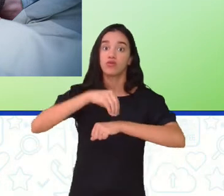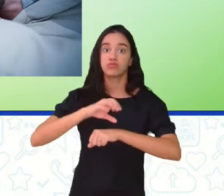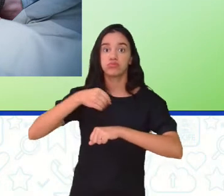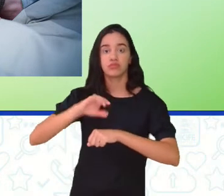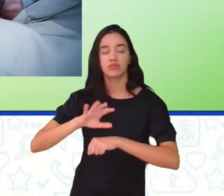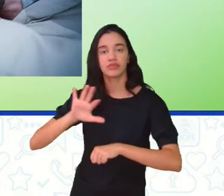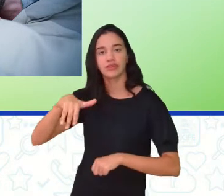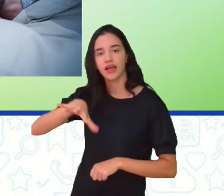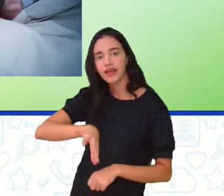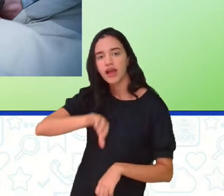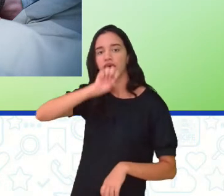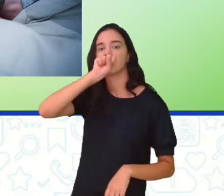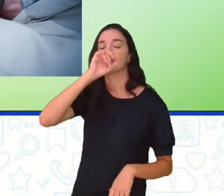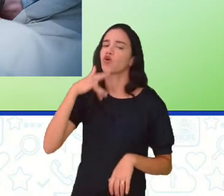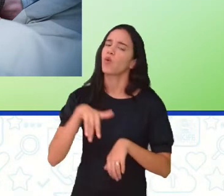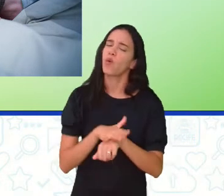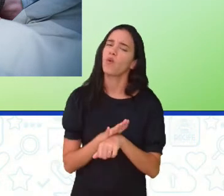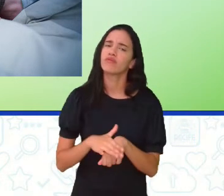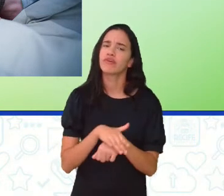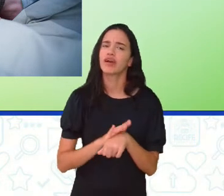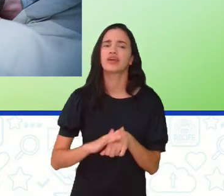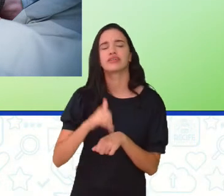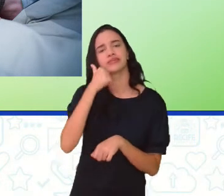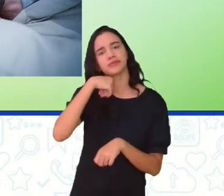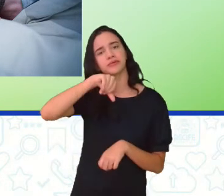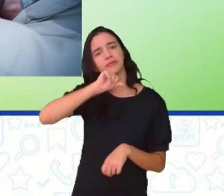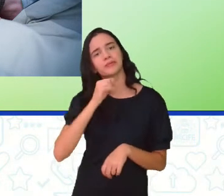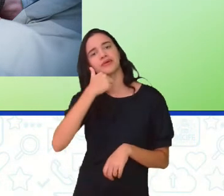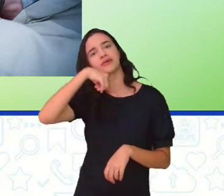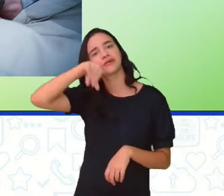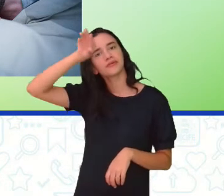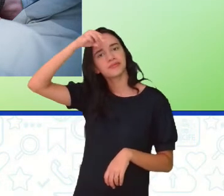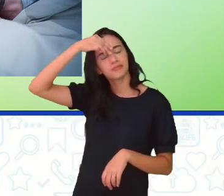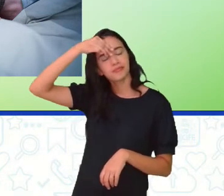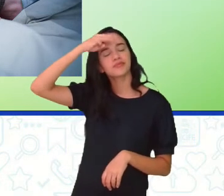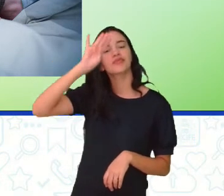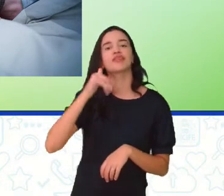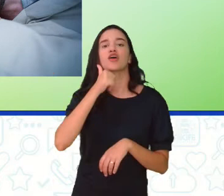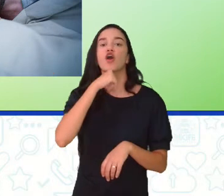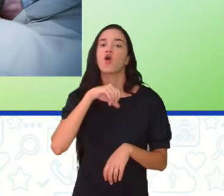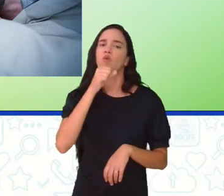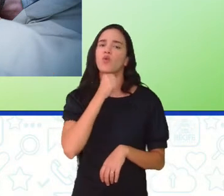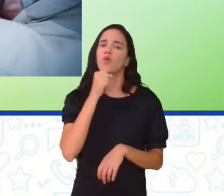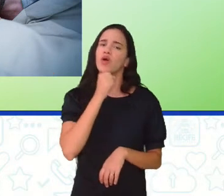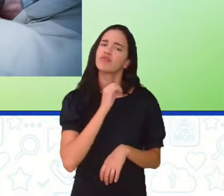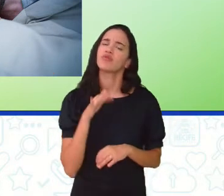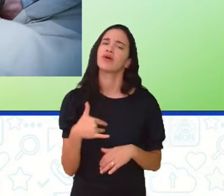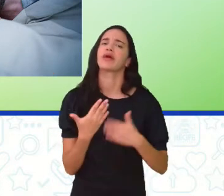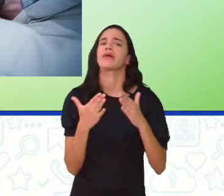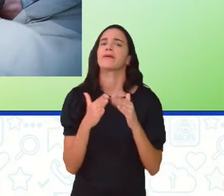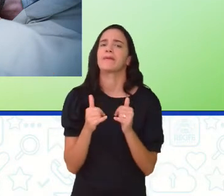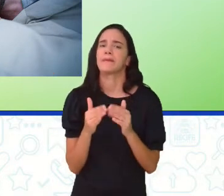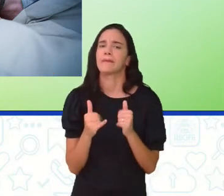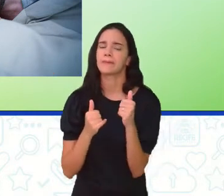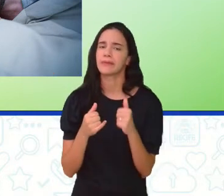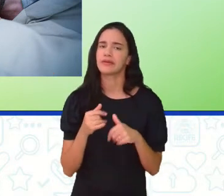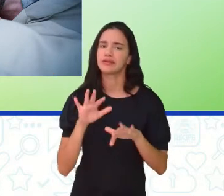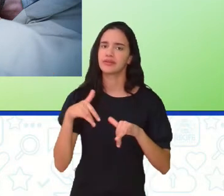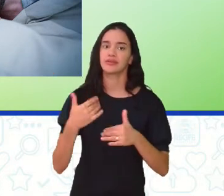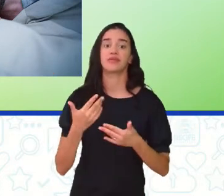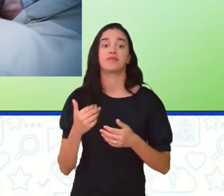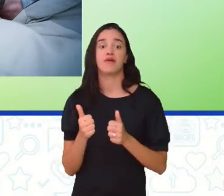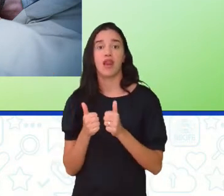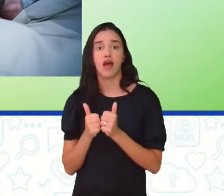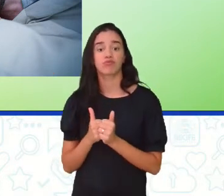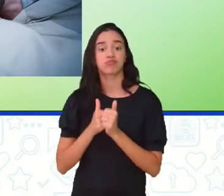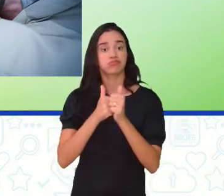boca, conversa aí com a mãe, conversa com a tia, com a madrinha, com a avó e pede para levar no postinho de saúde para investigar o que é que